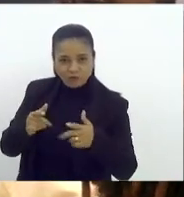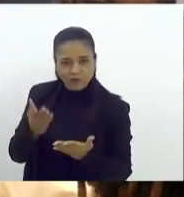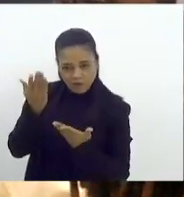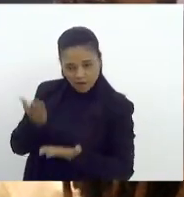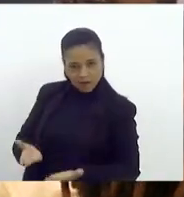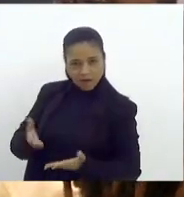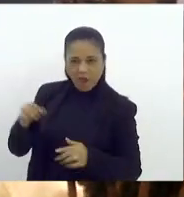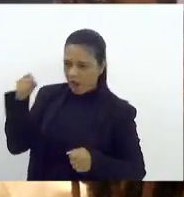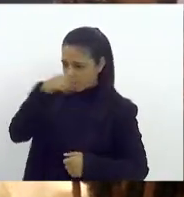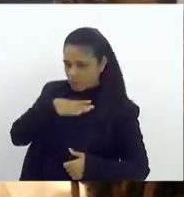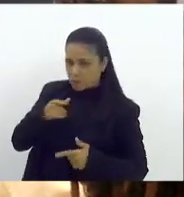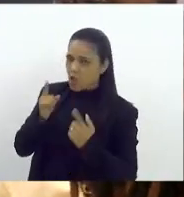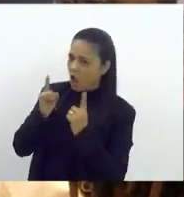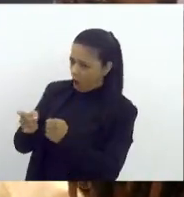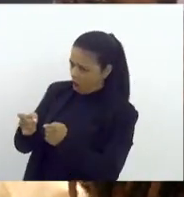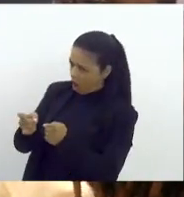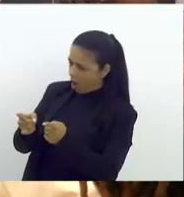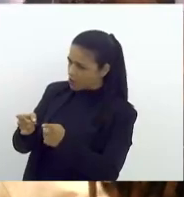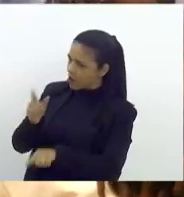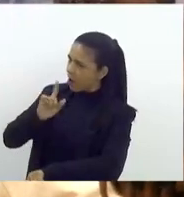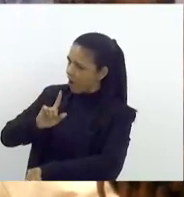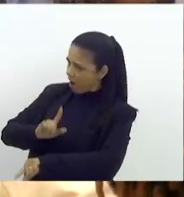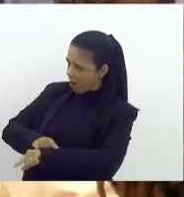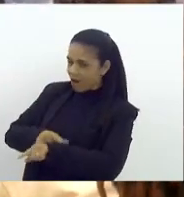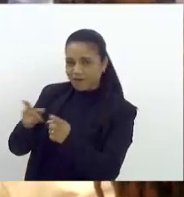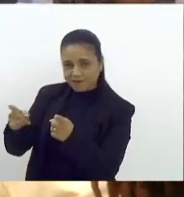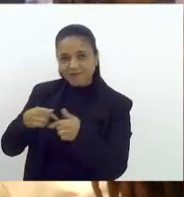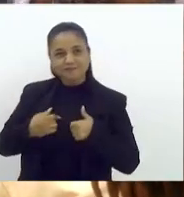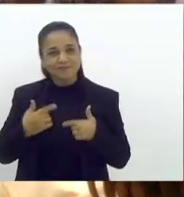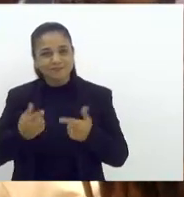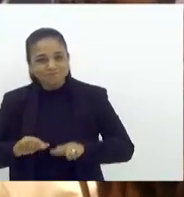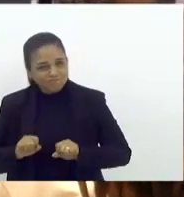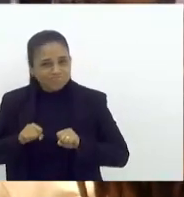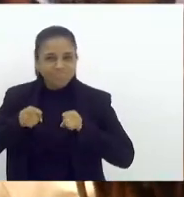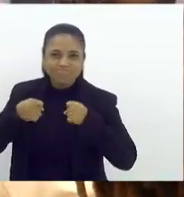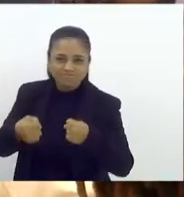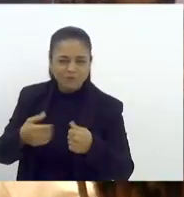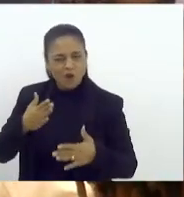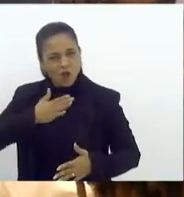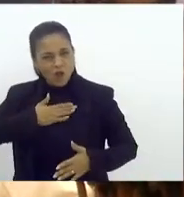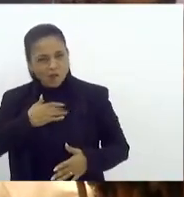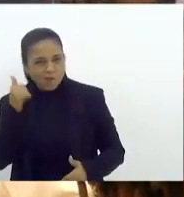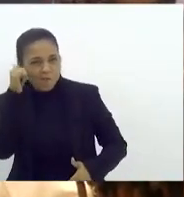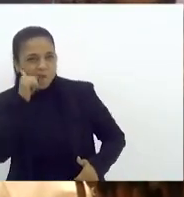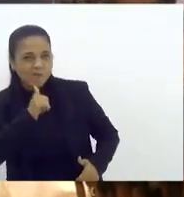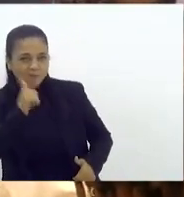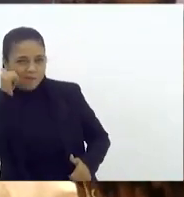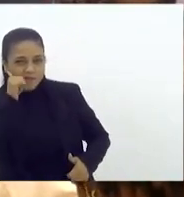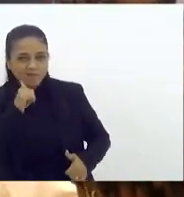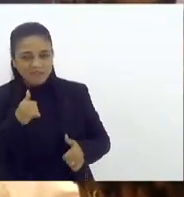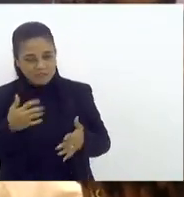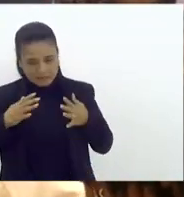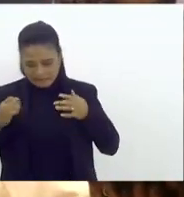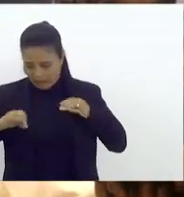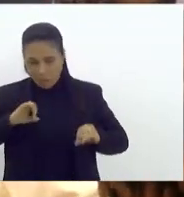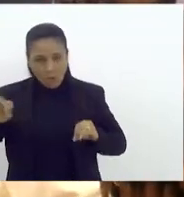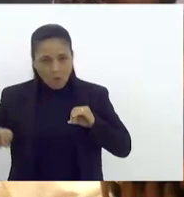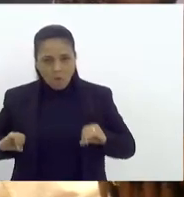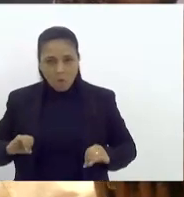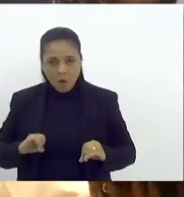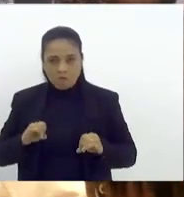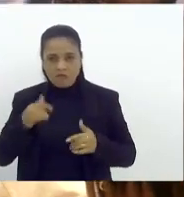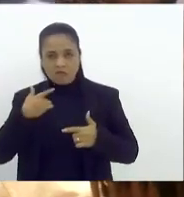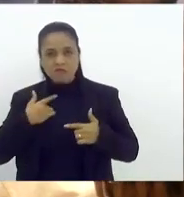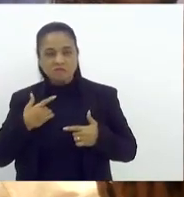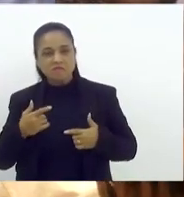abusador se liga a tua hora tá chegando mano o quanto esforço para gostar de uma mulher não pode ter celulite nem estria Qual é